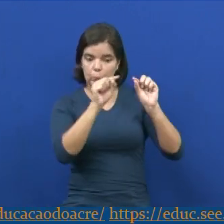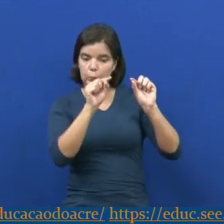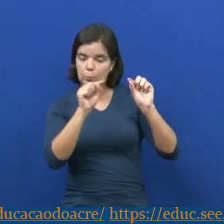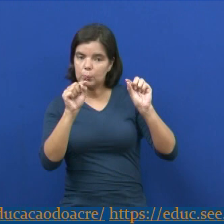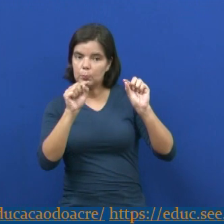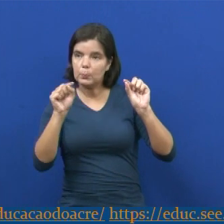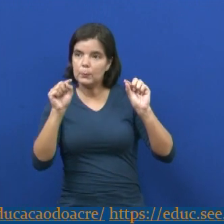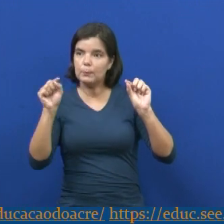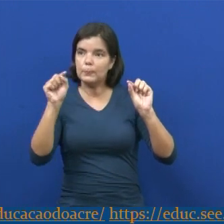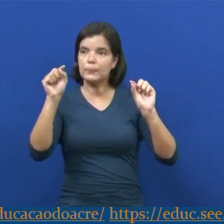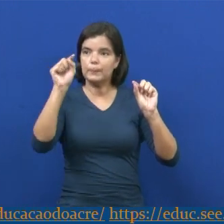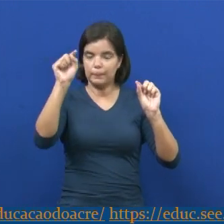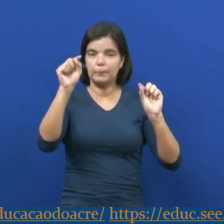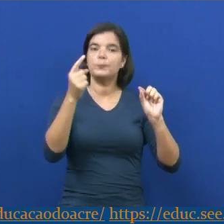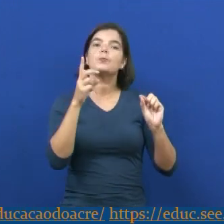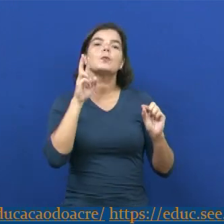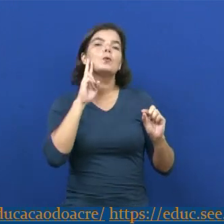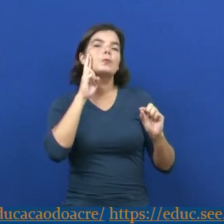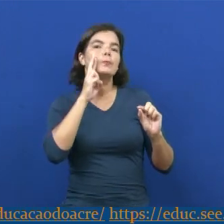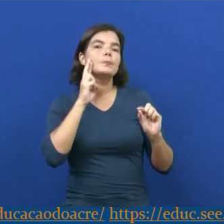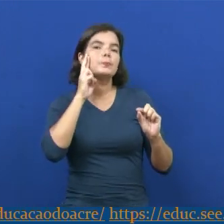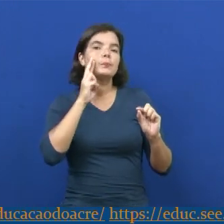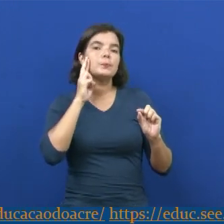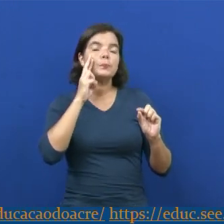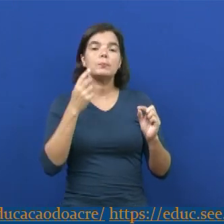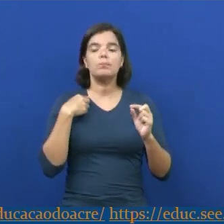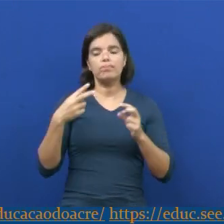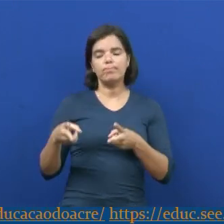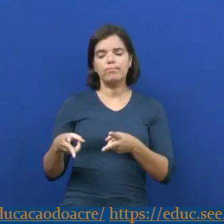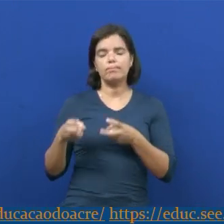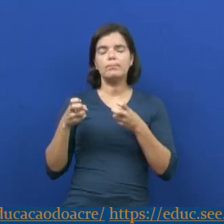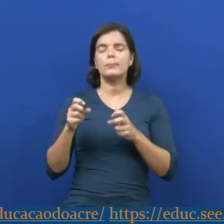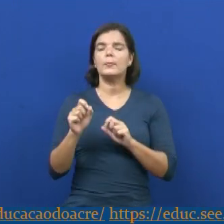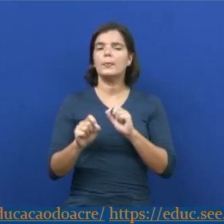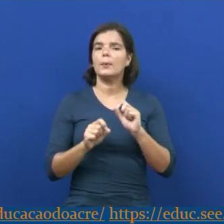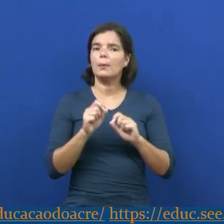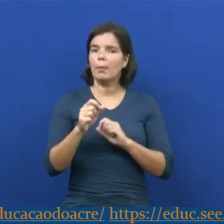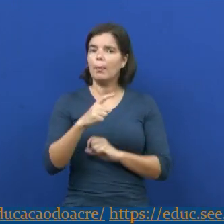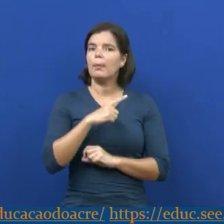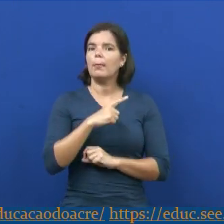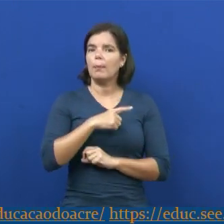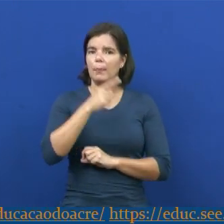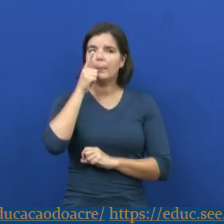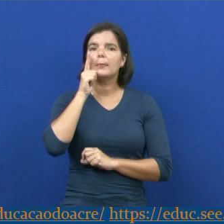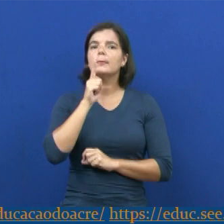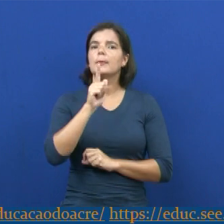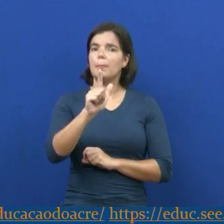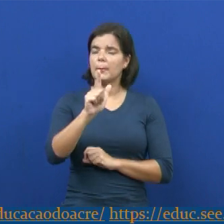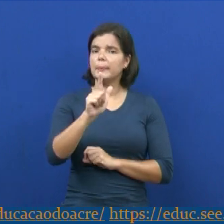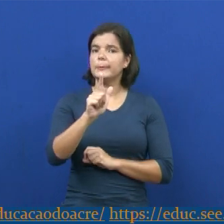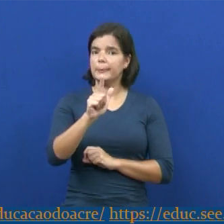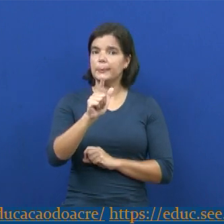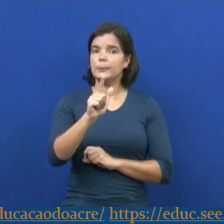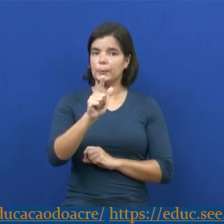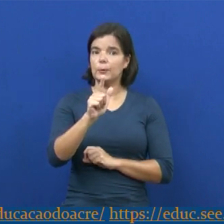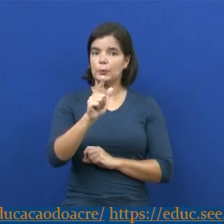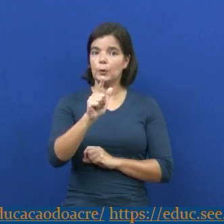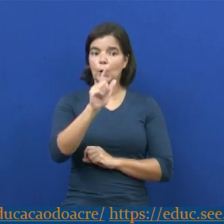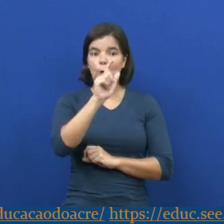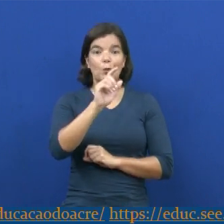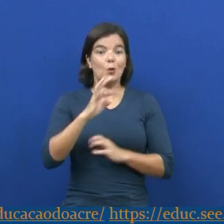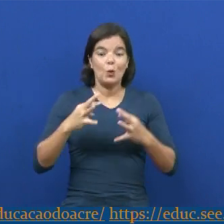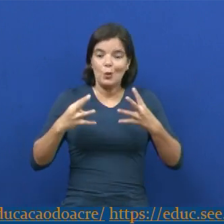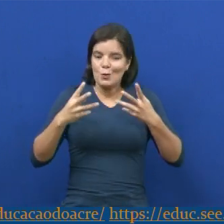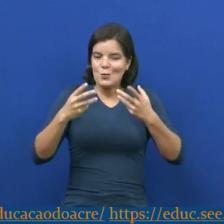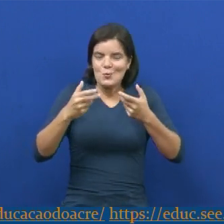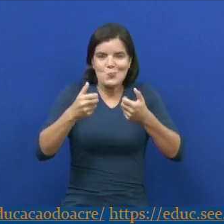tracinhos cor-de-rosa, vocês vão perceber que eles conquistaram praticamente o